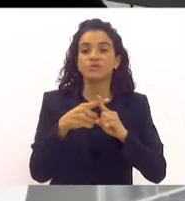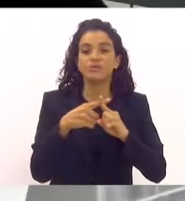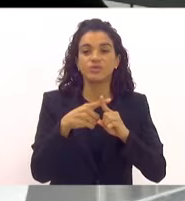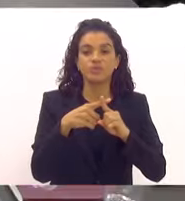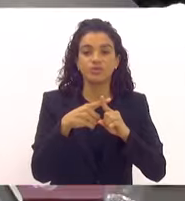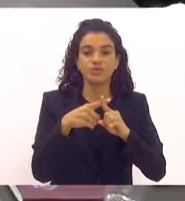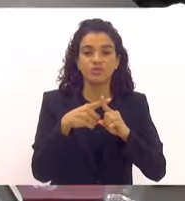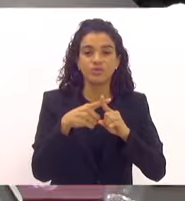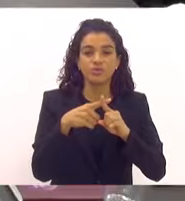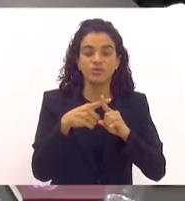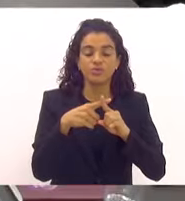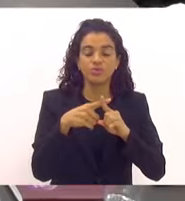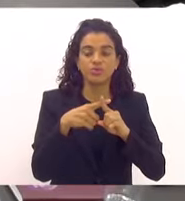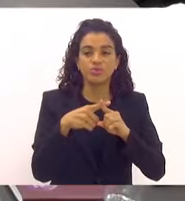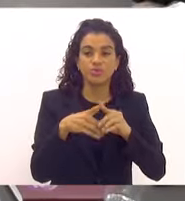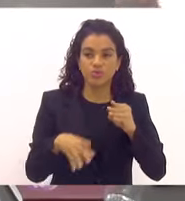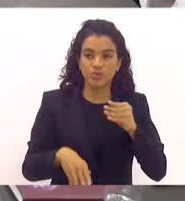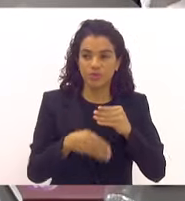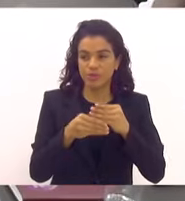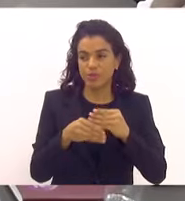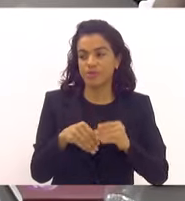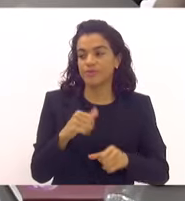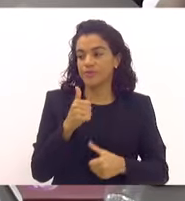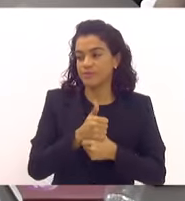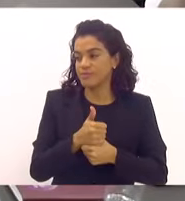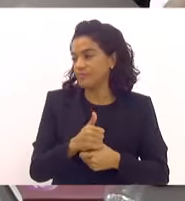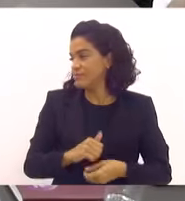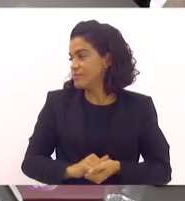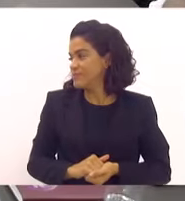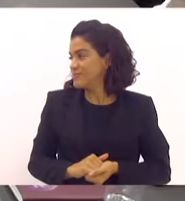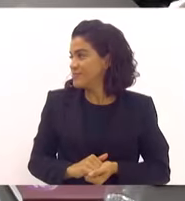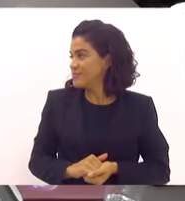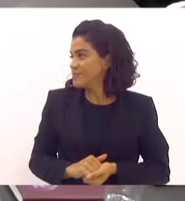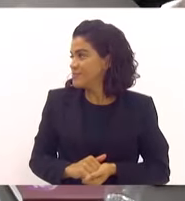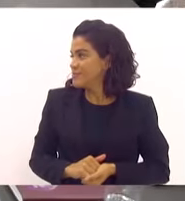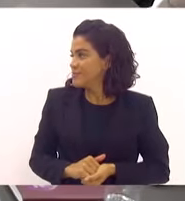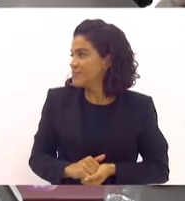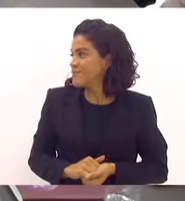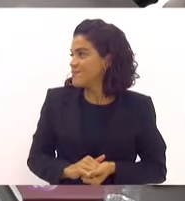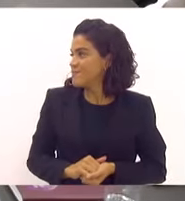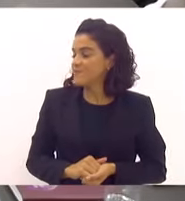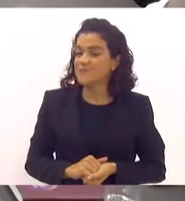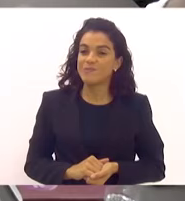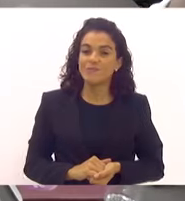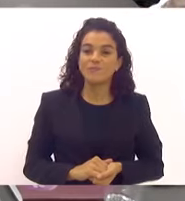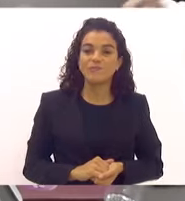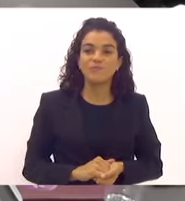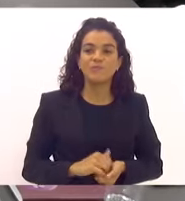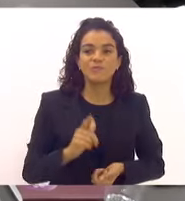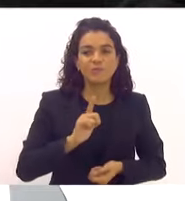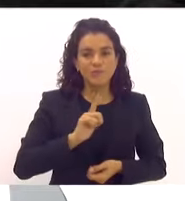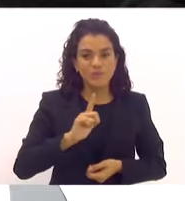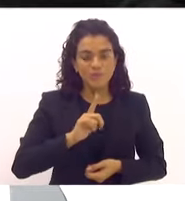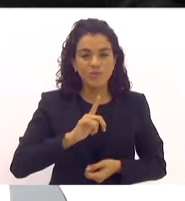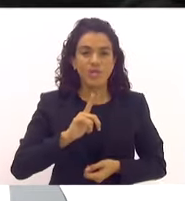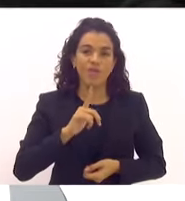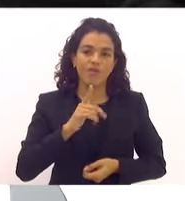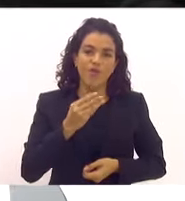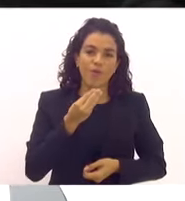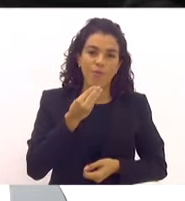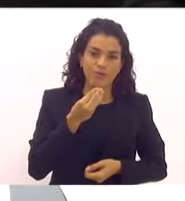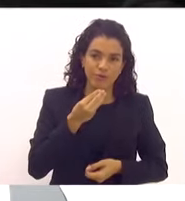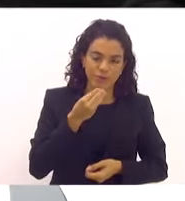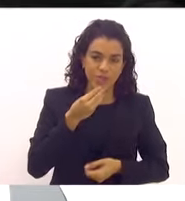Para discutir, deputado Luiz Paulo. Senhor presidente, a gente teve oportunidade de